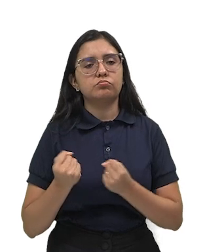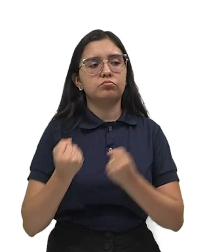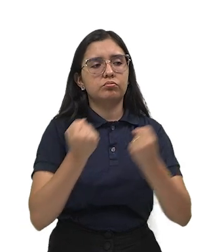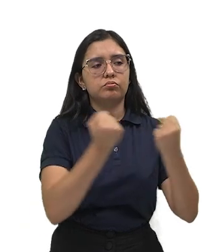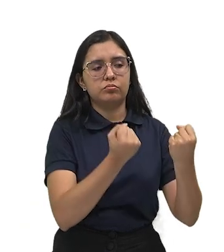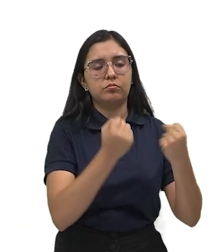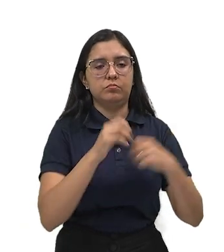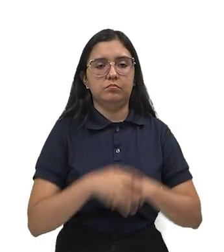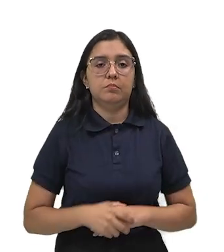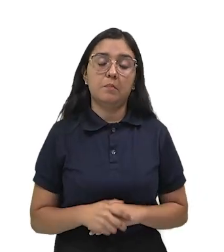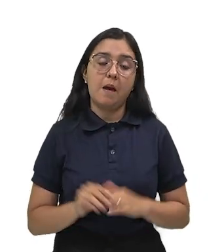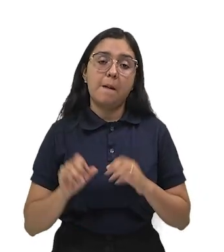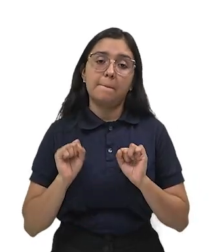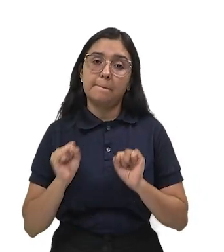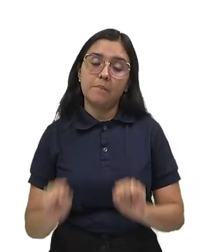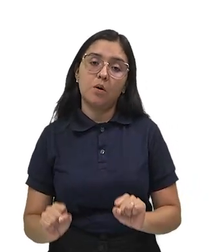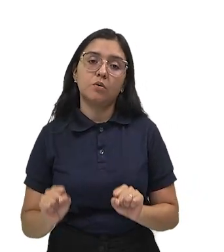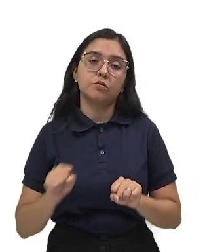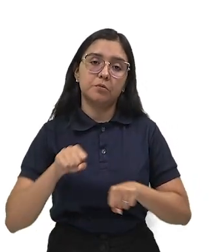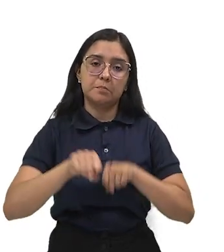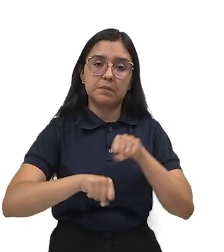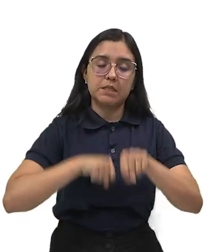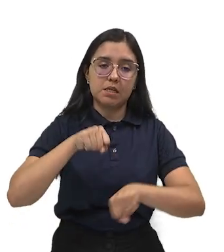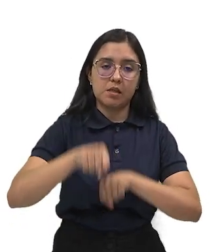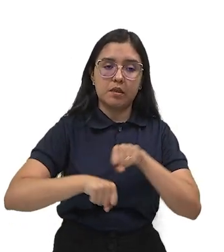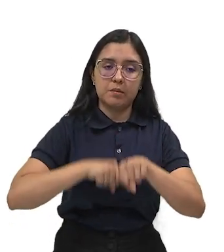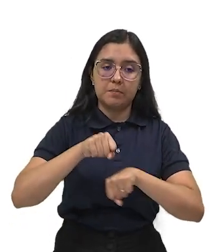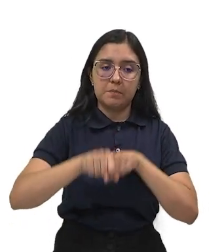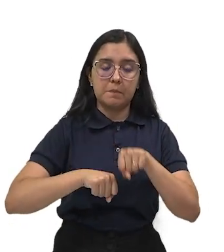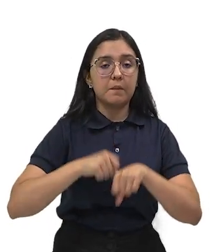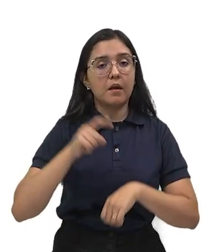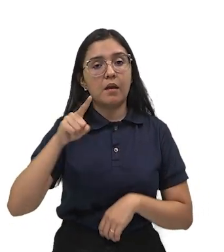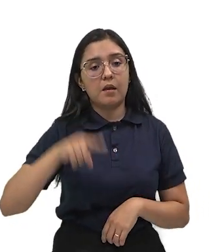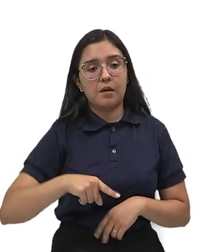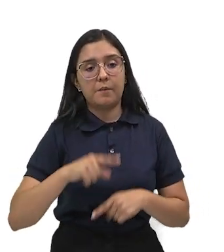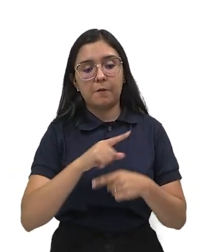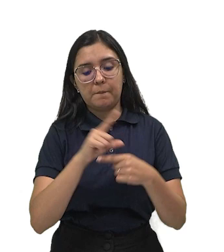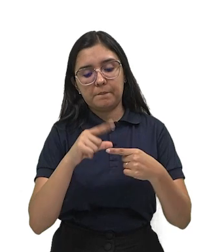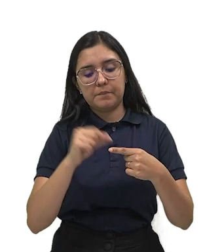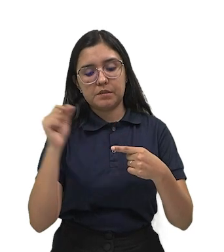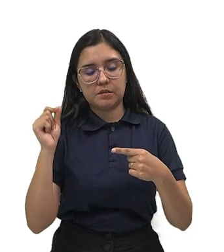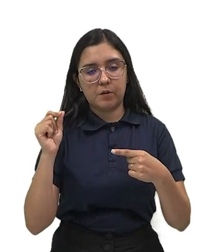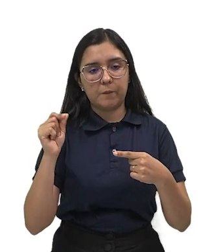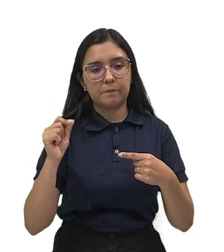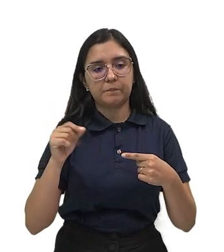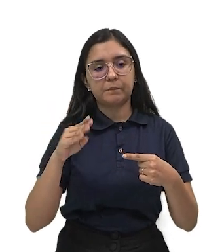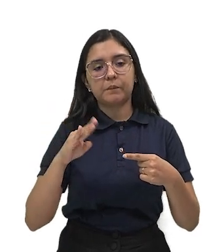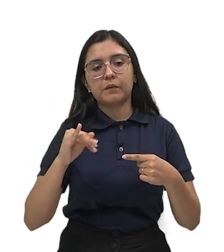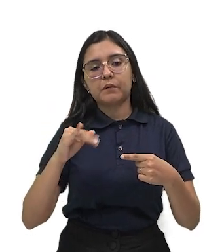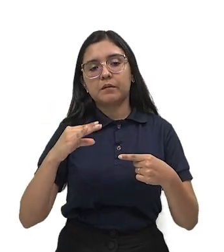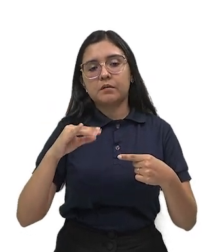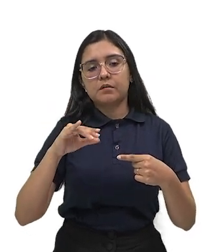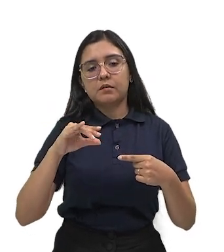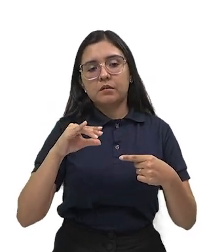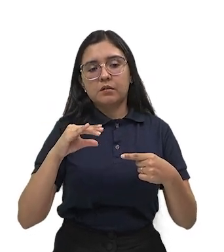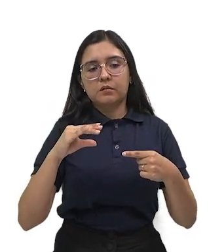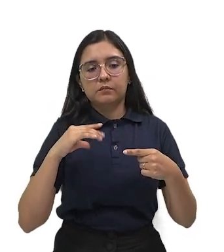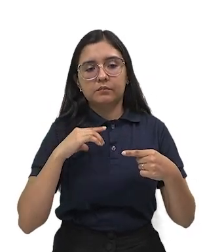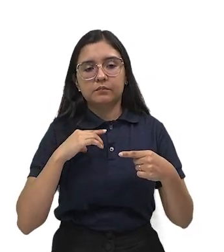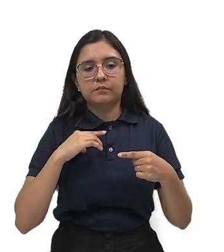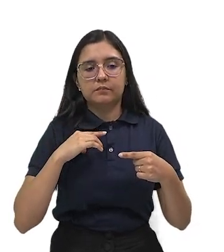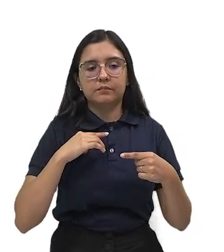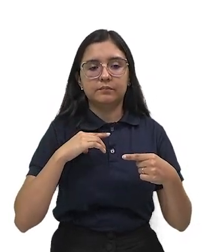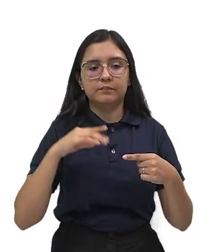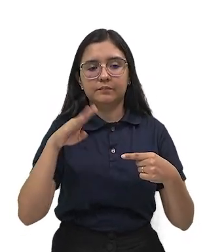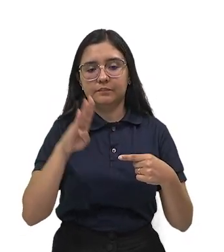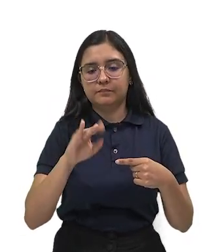de bicicleta, então já é uma opção, olha. Eu posso ir de bicicleta.